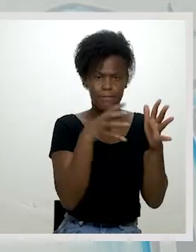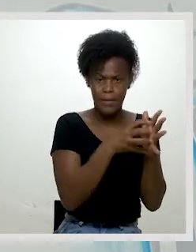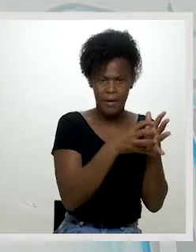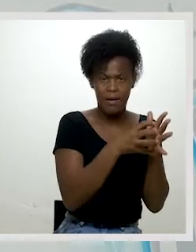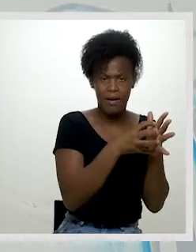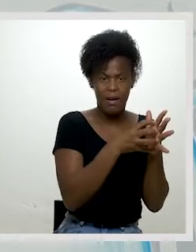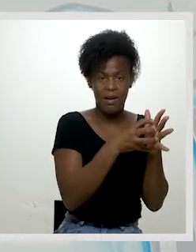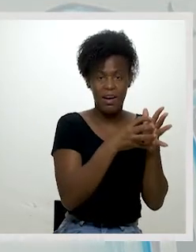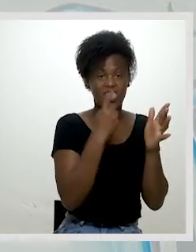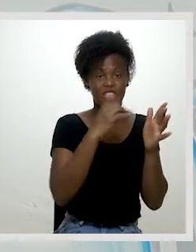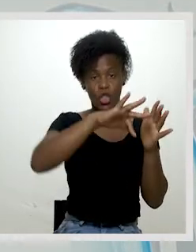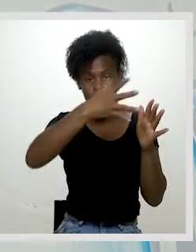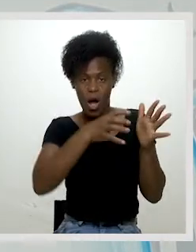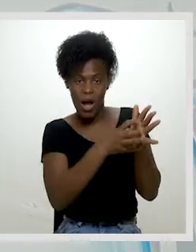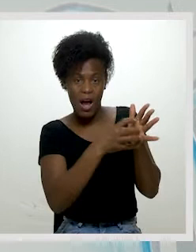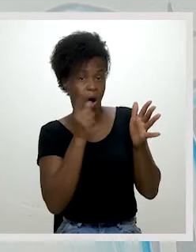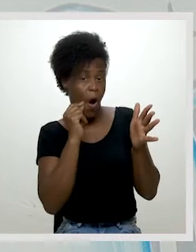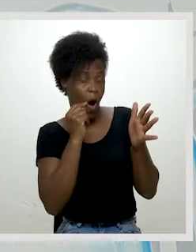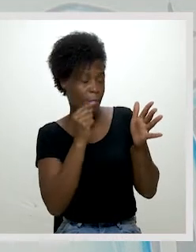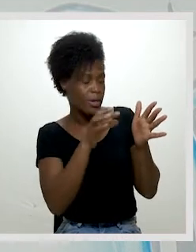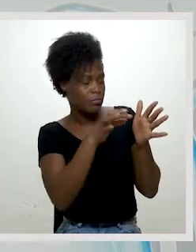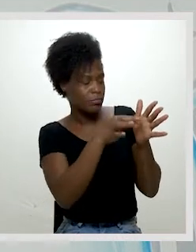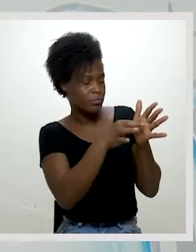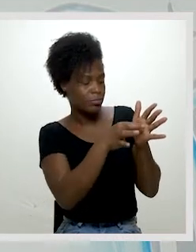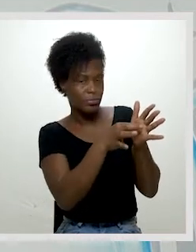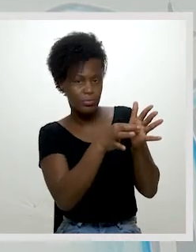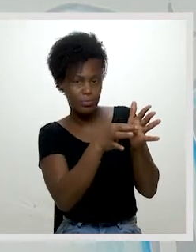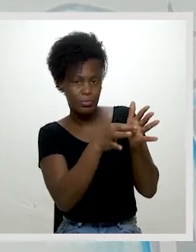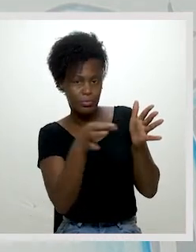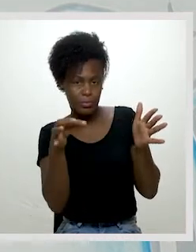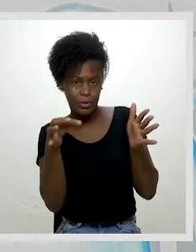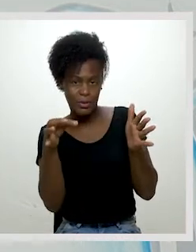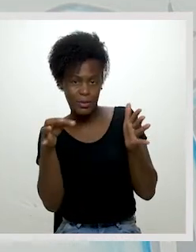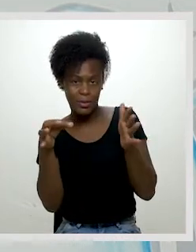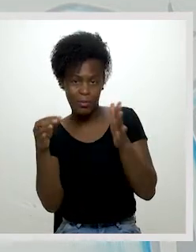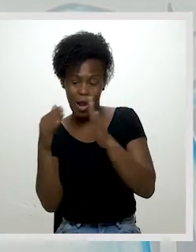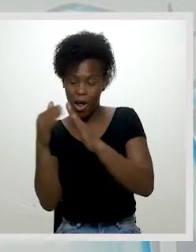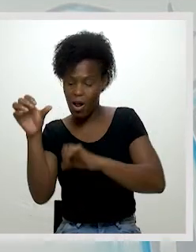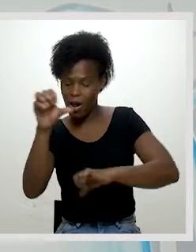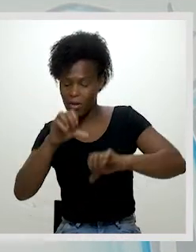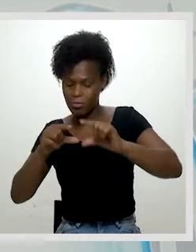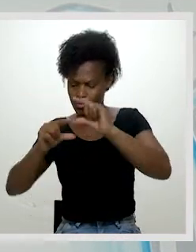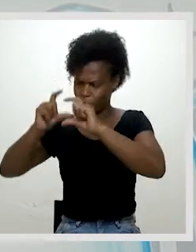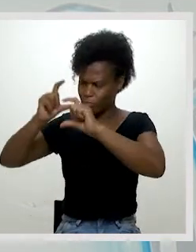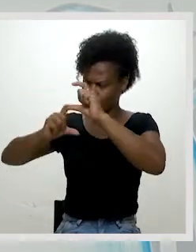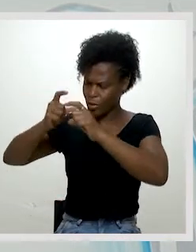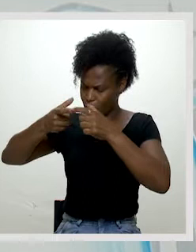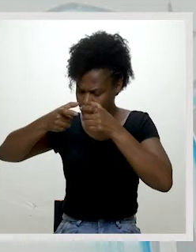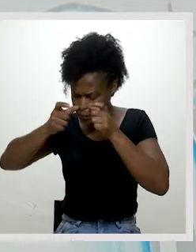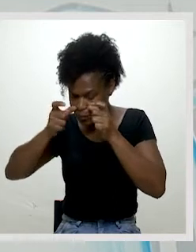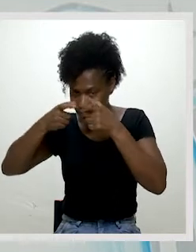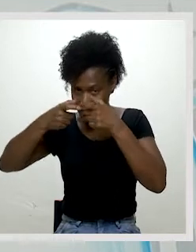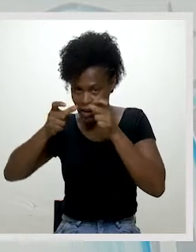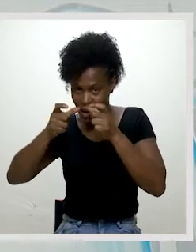presos nas rochas. O homem retira esses restos de seres vivos, faz estudos nos laboratórios, lugares